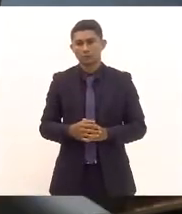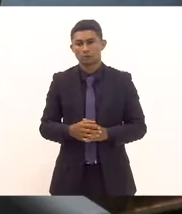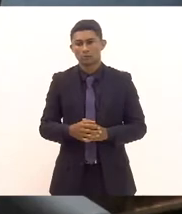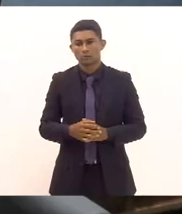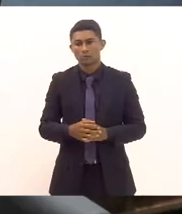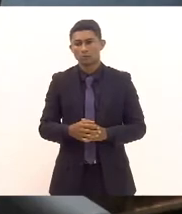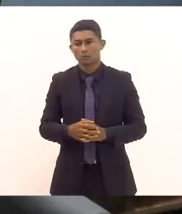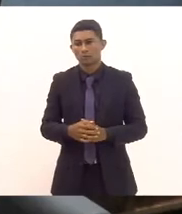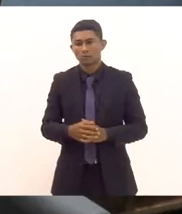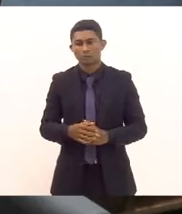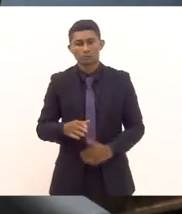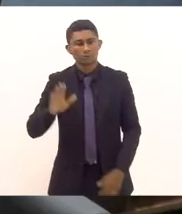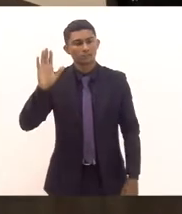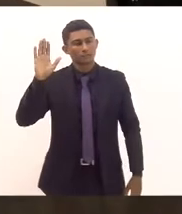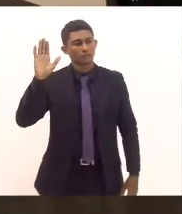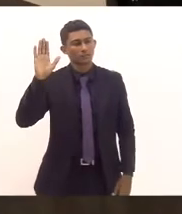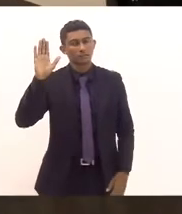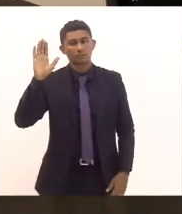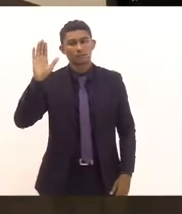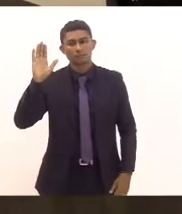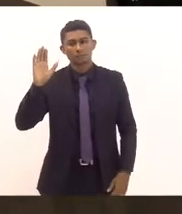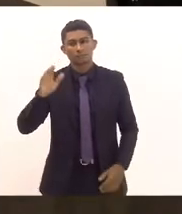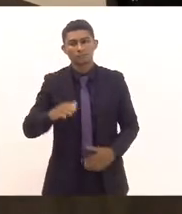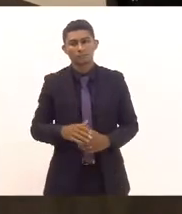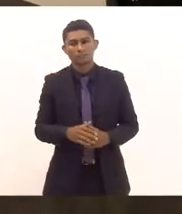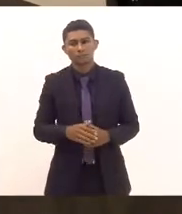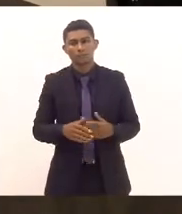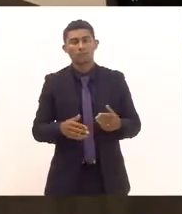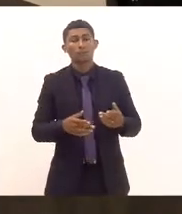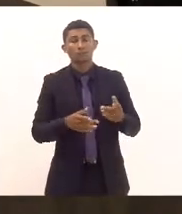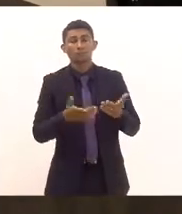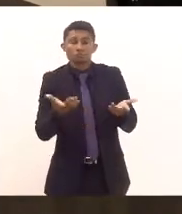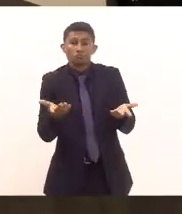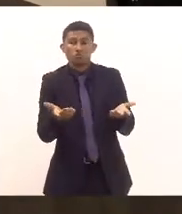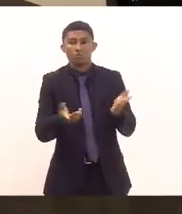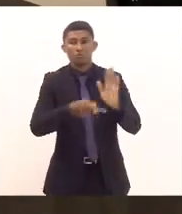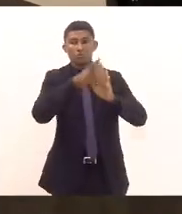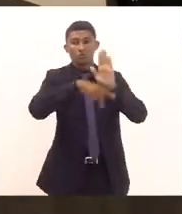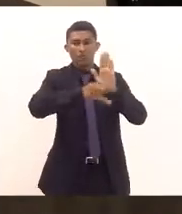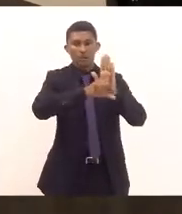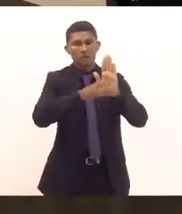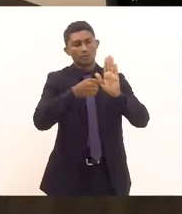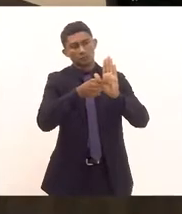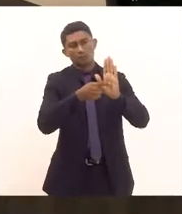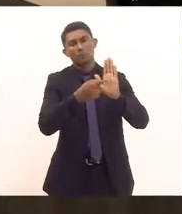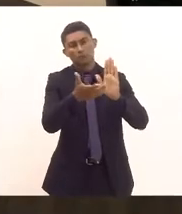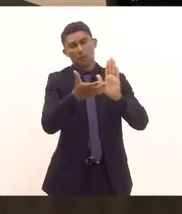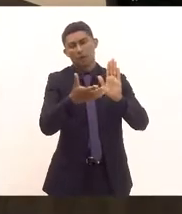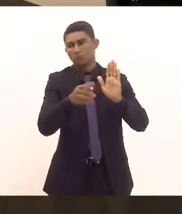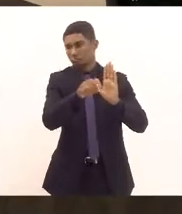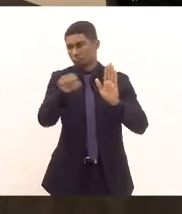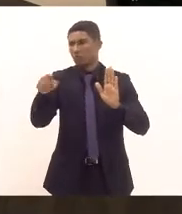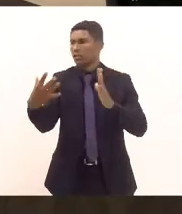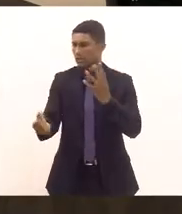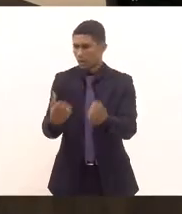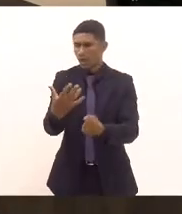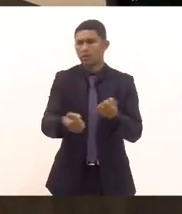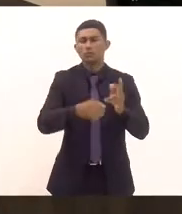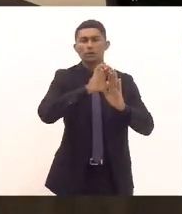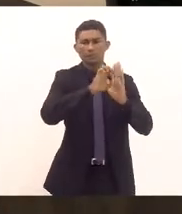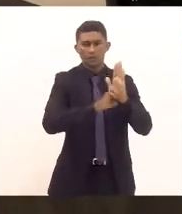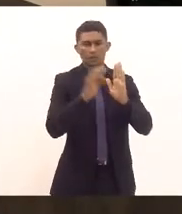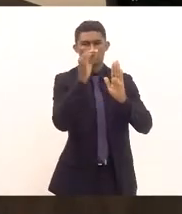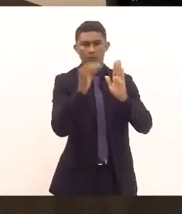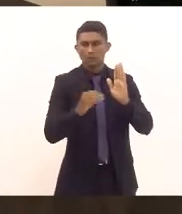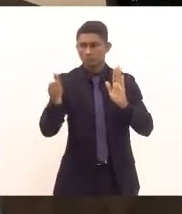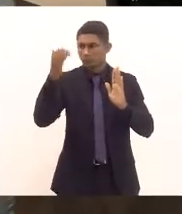Deputado uma presidente entre desde que vá melhorar o projeto legal que a minha finalizar também Essa eu aceito assim mesmo de bom grado e